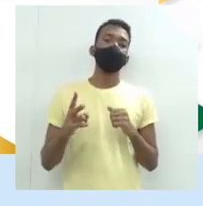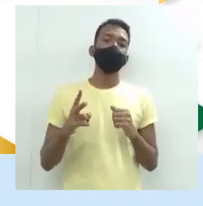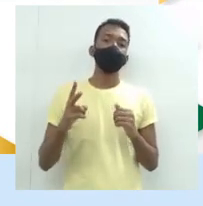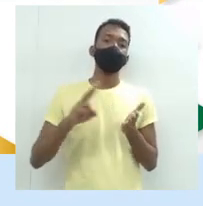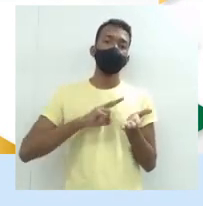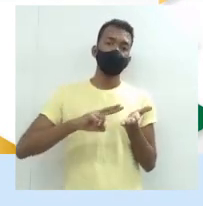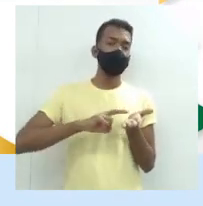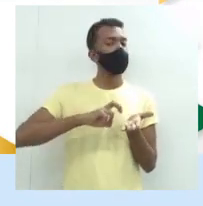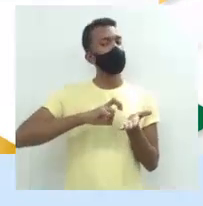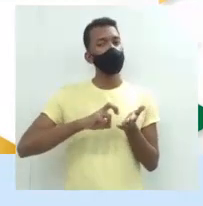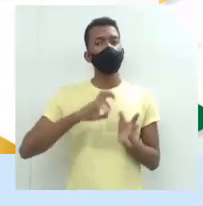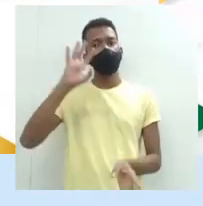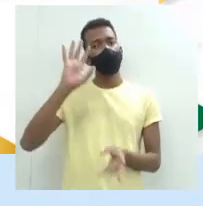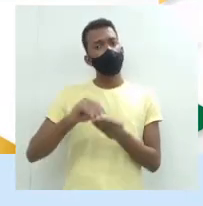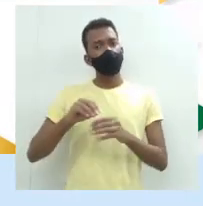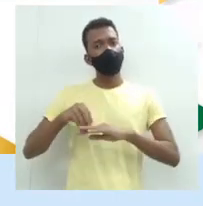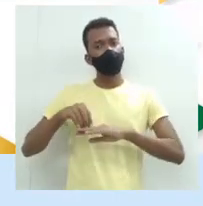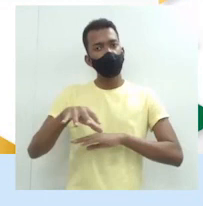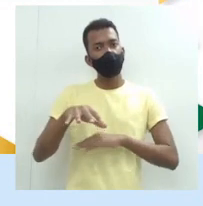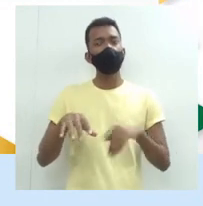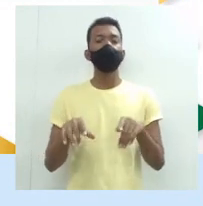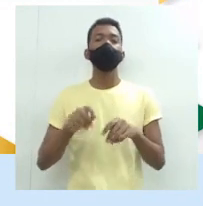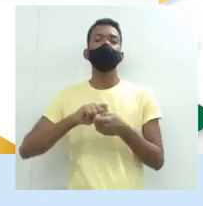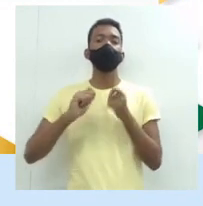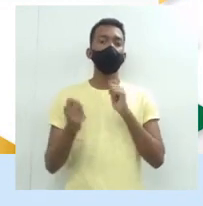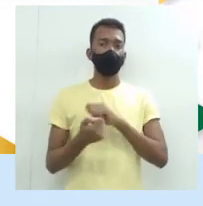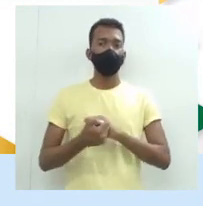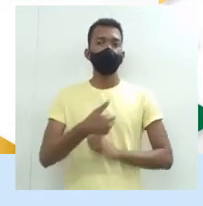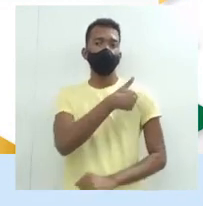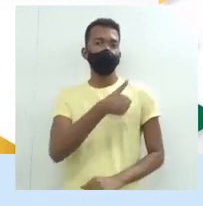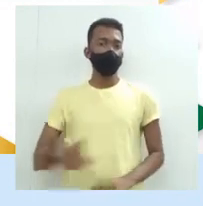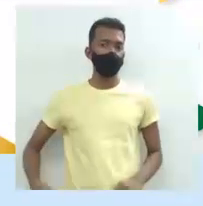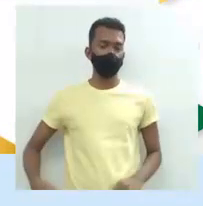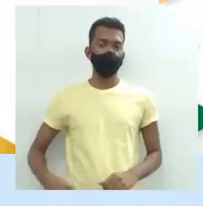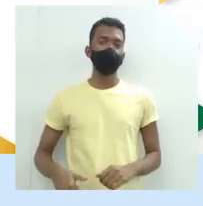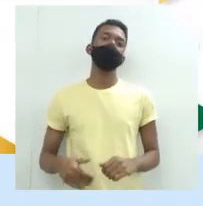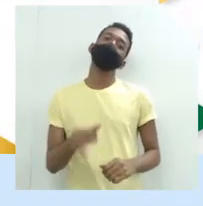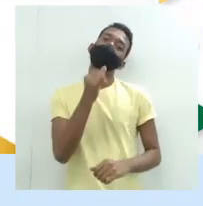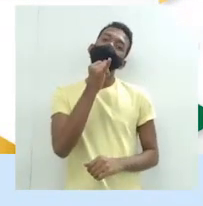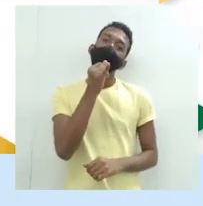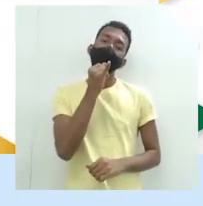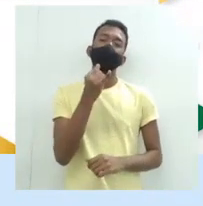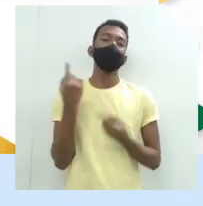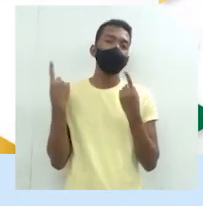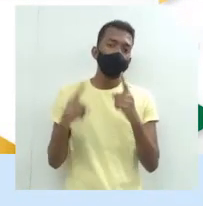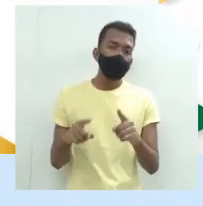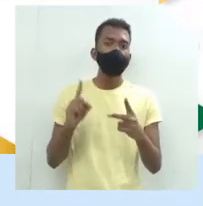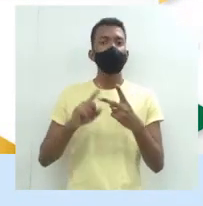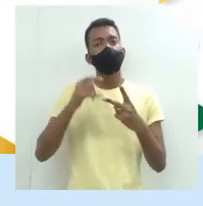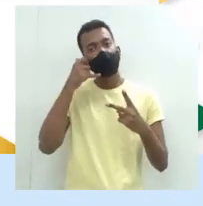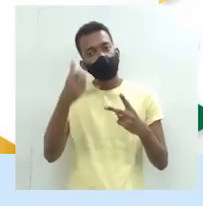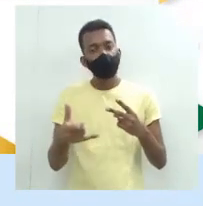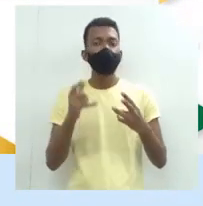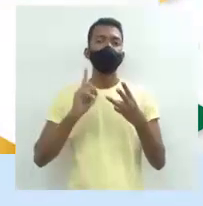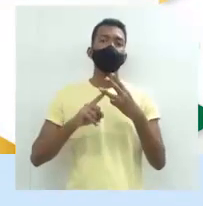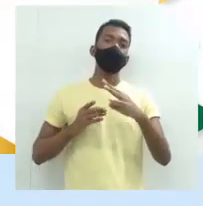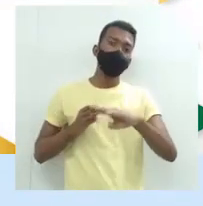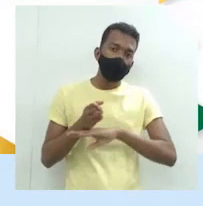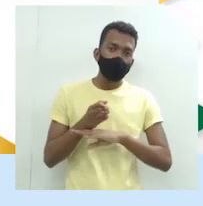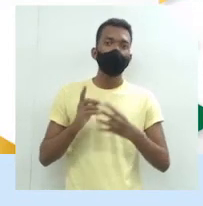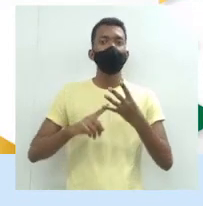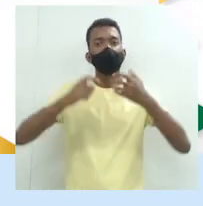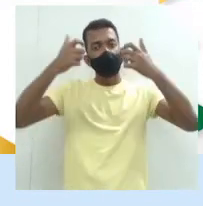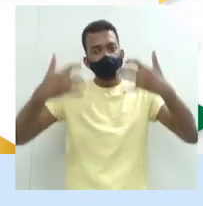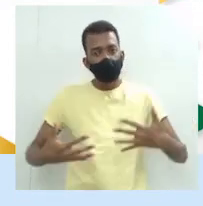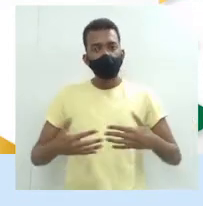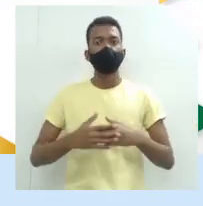curto e sugestivo, adequado ao público. Por exemplo, denuncie, ligue, acesse,